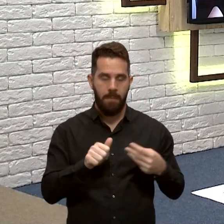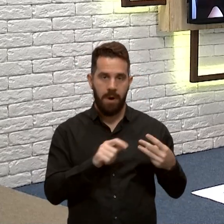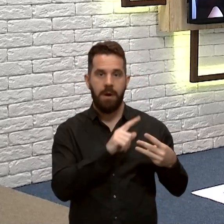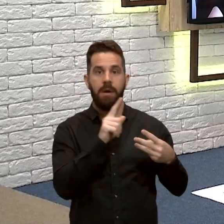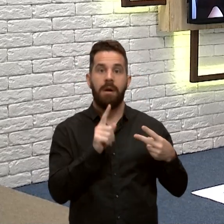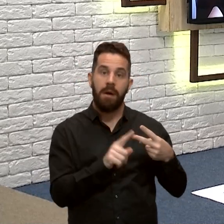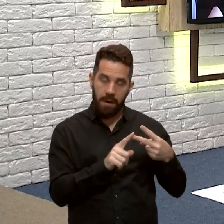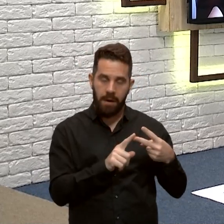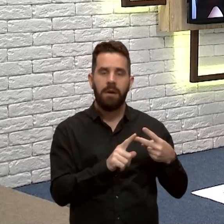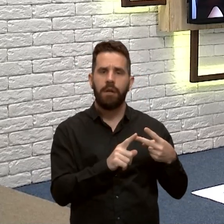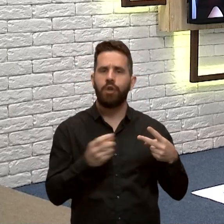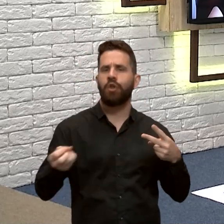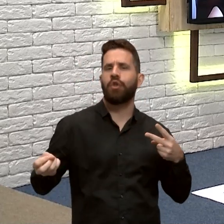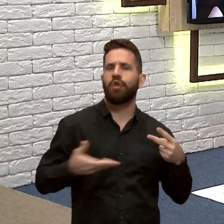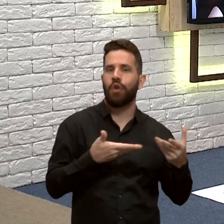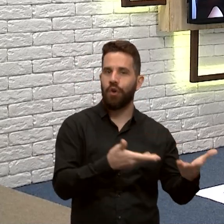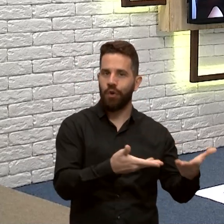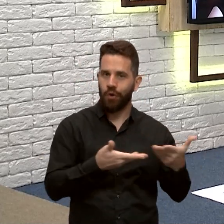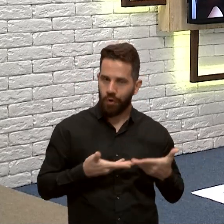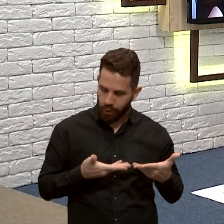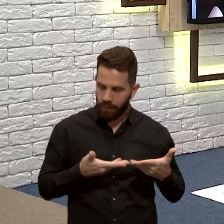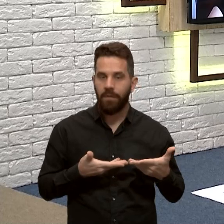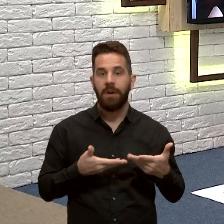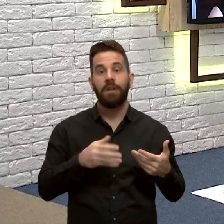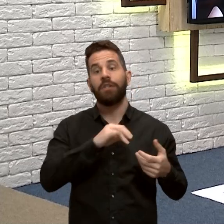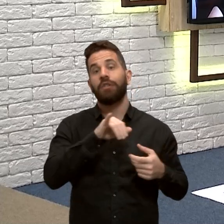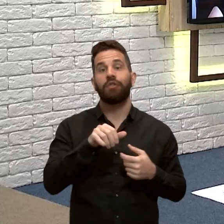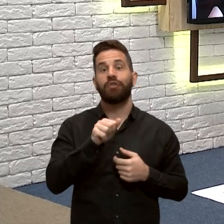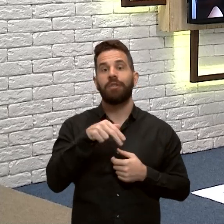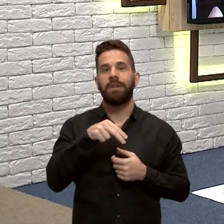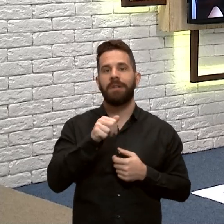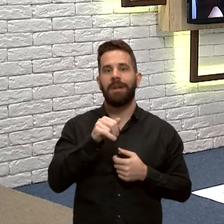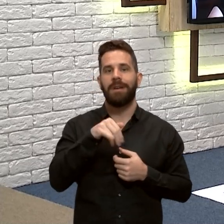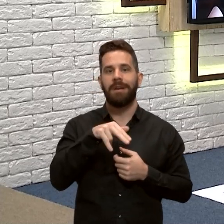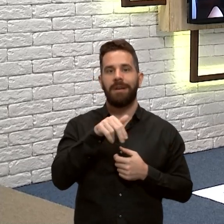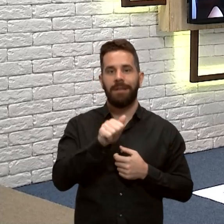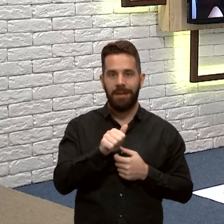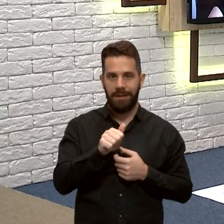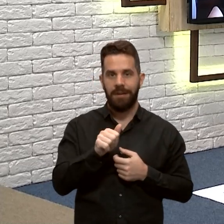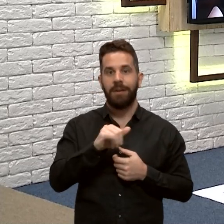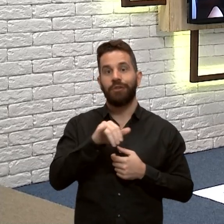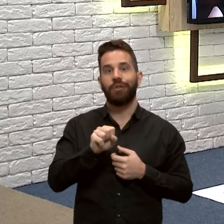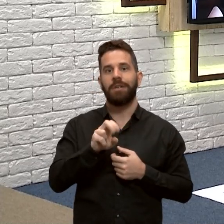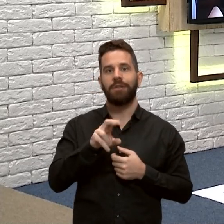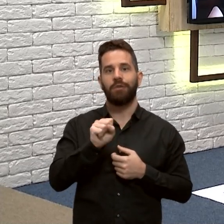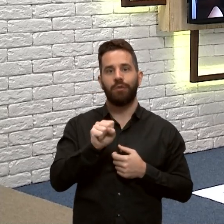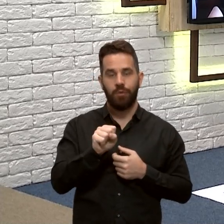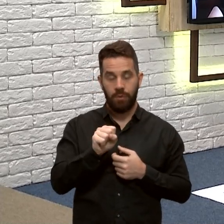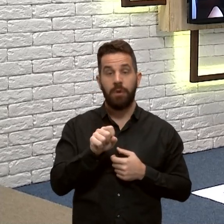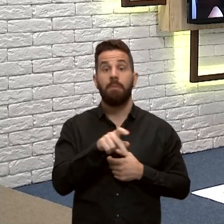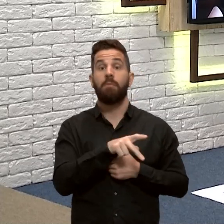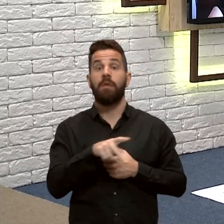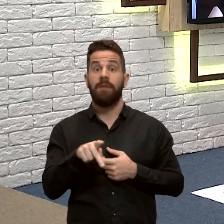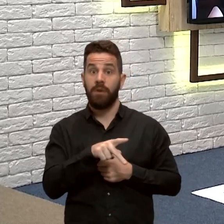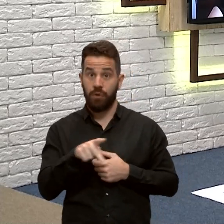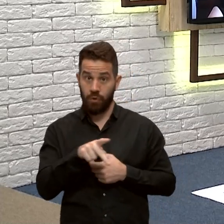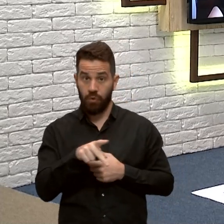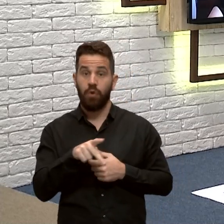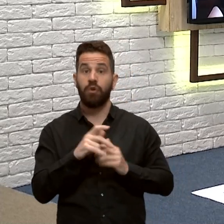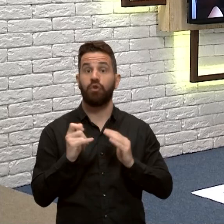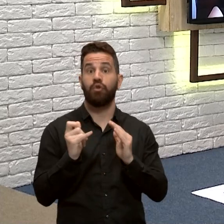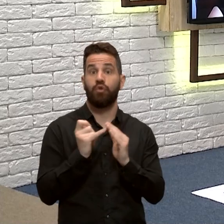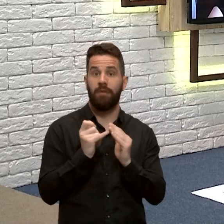nós recebemos uma nova convidada, que é a Janaína Cristina de Jesus, professora do Instituto Federal de Educação,